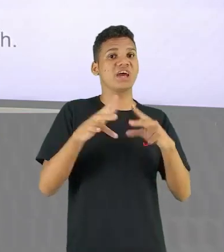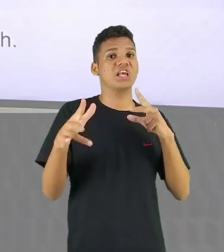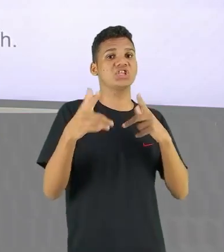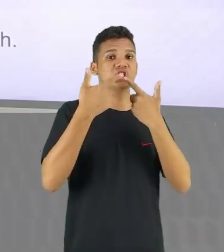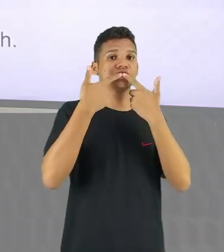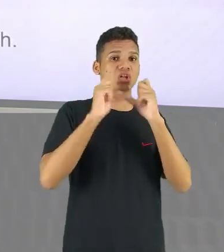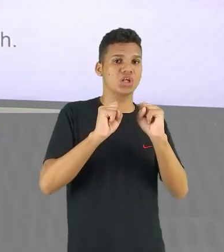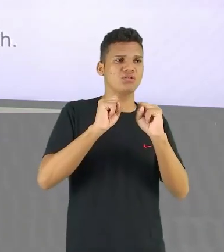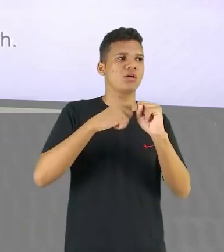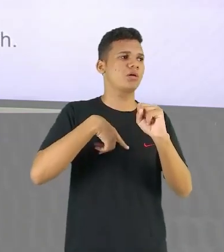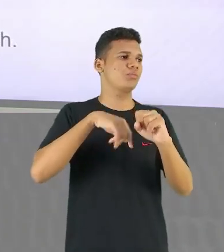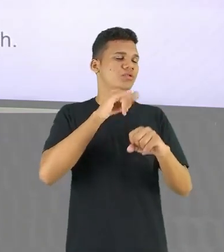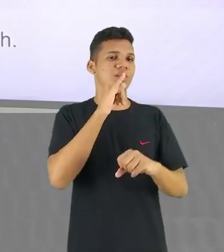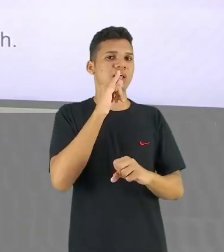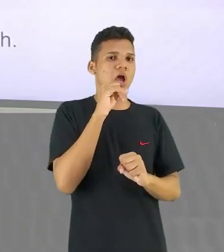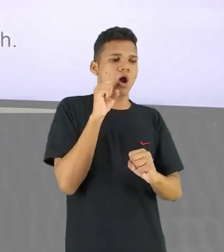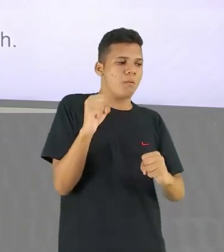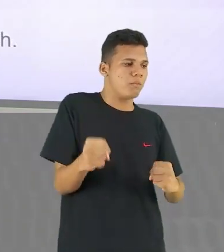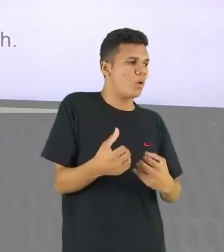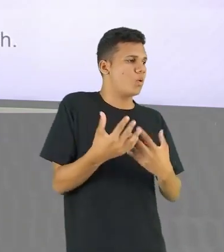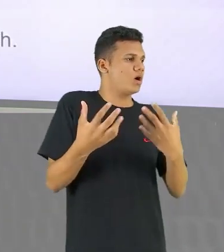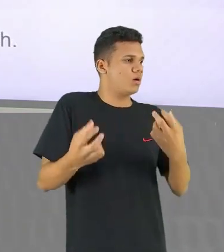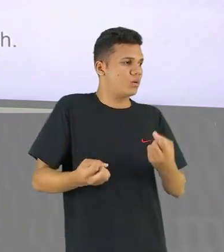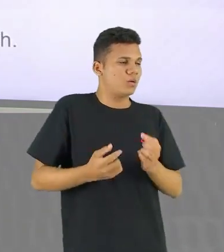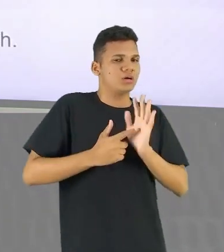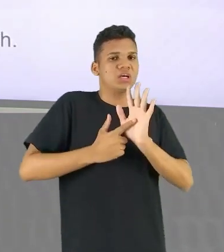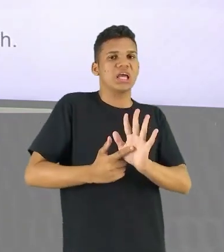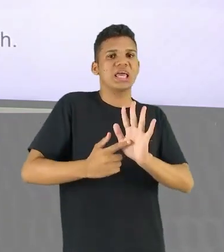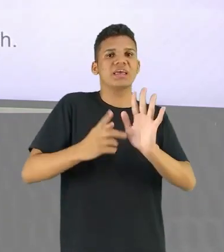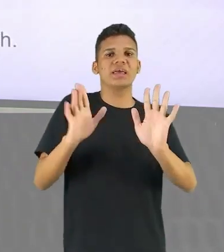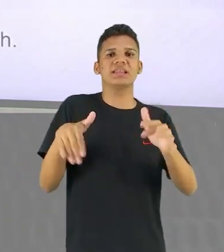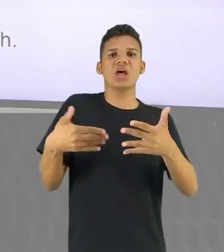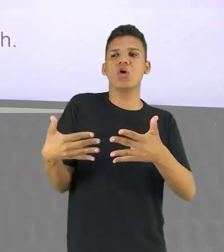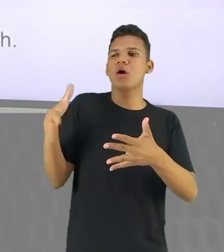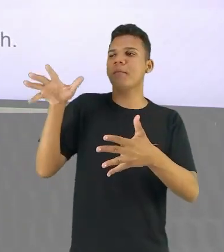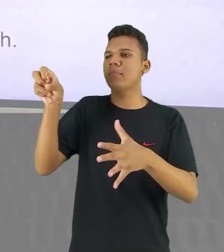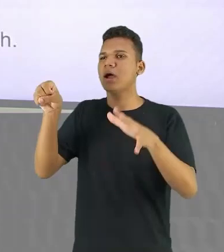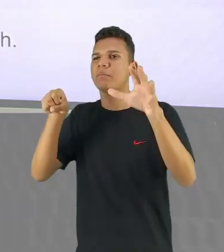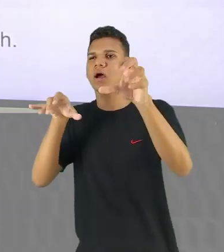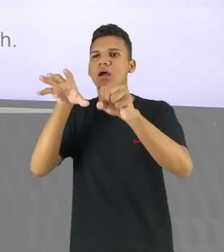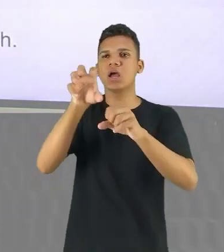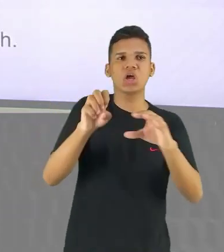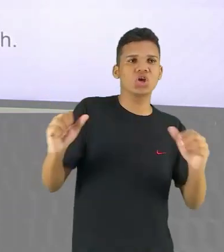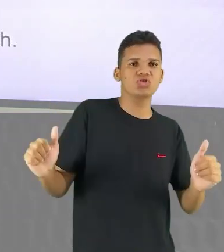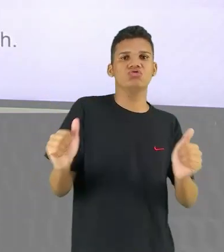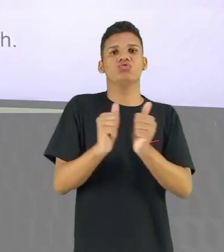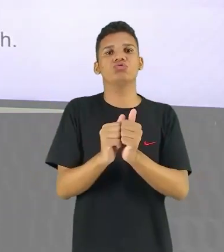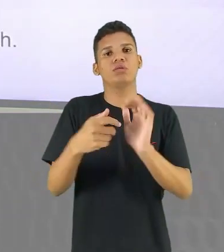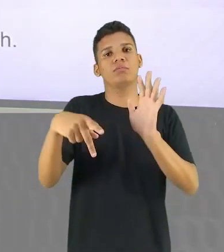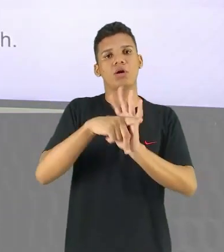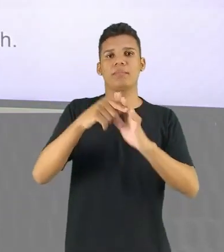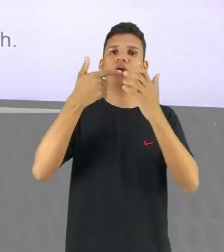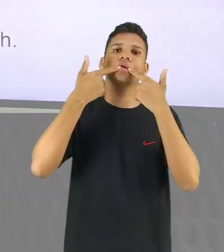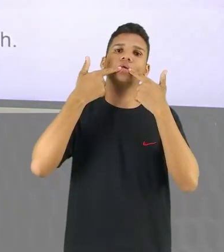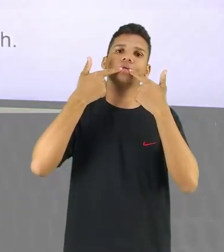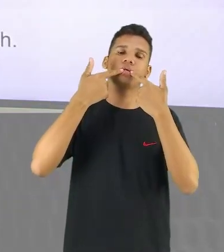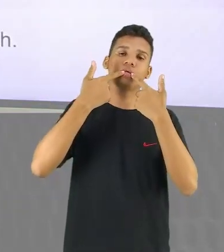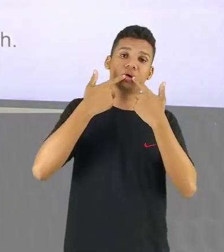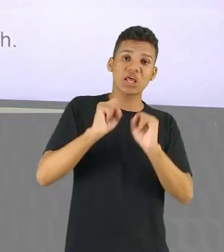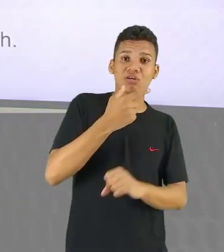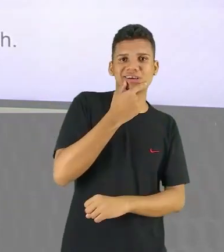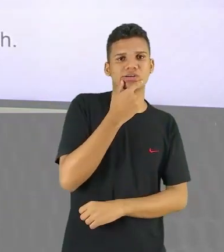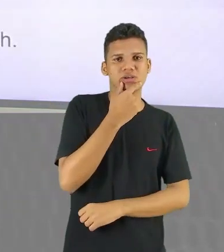línguas floresçam, apareçam, junte todas elas com o inglês e permita que